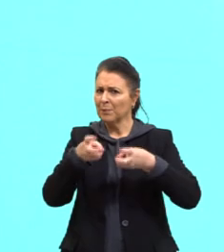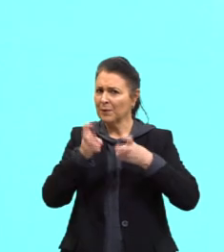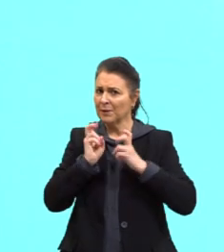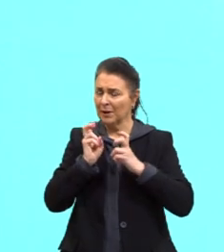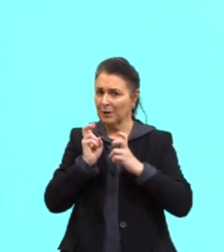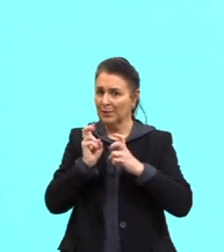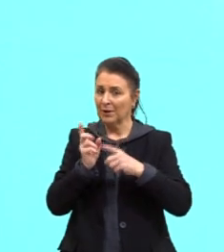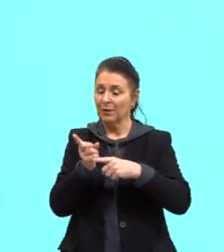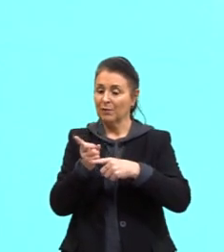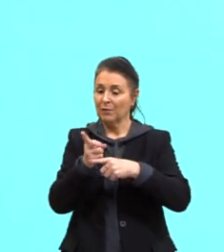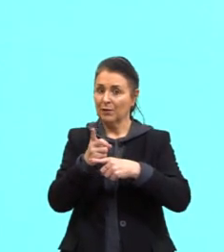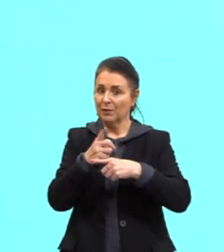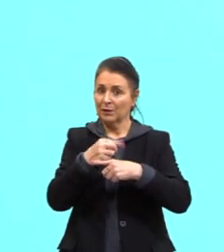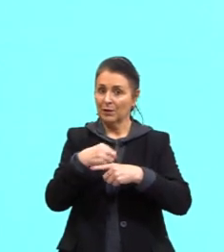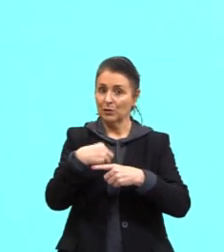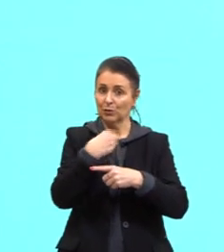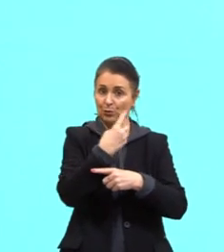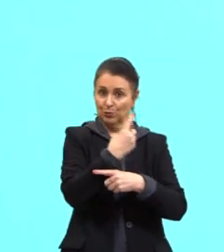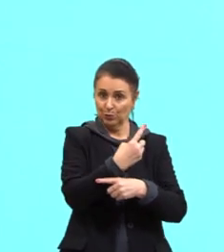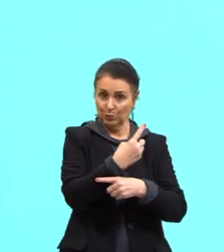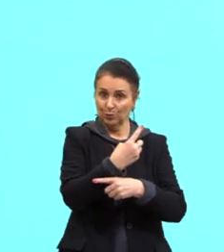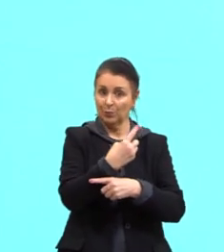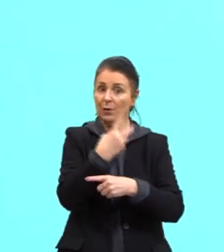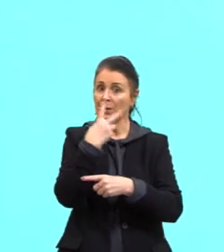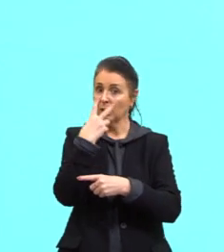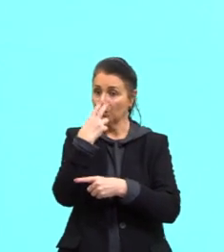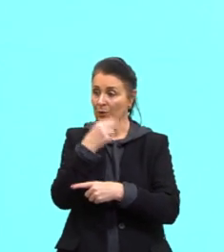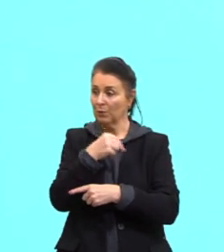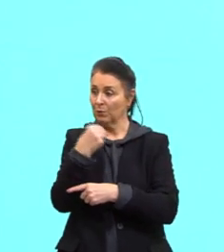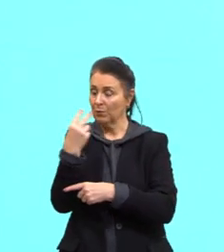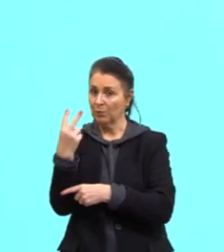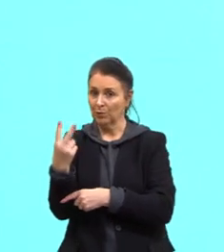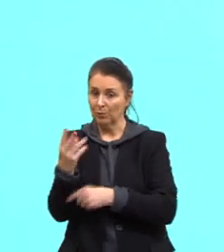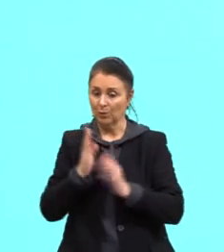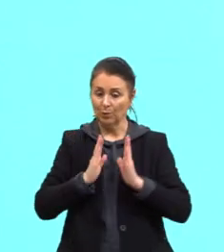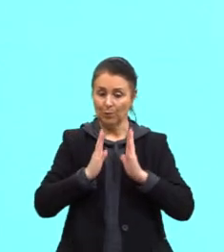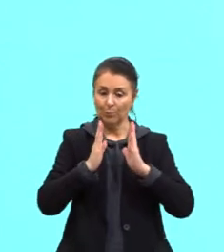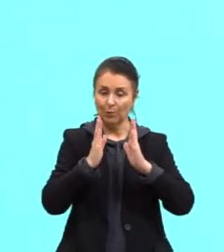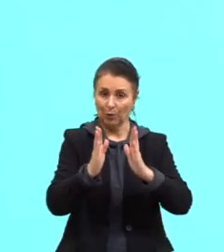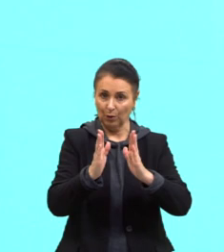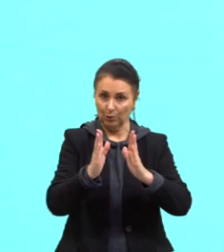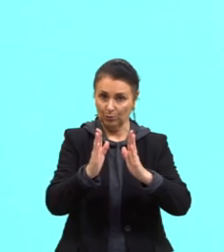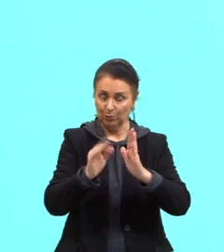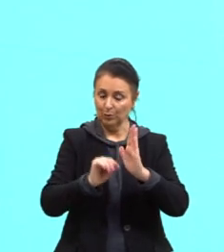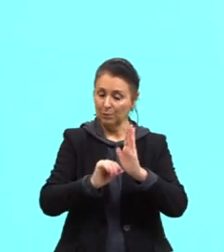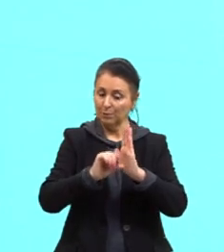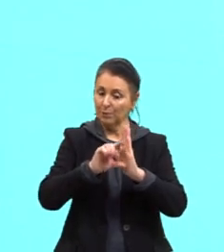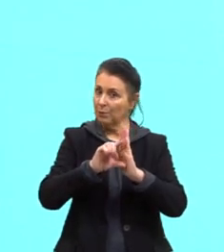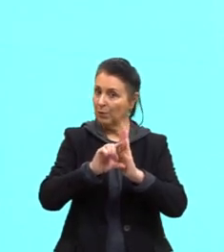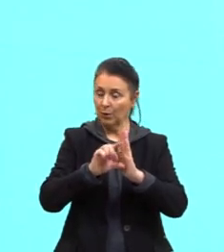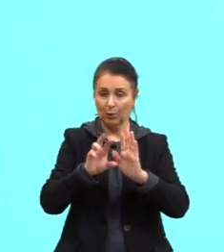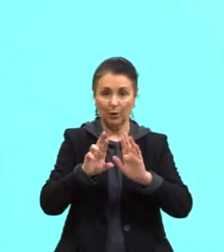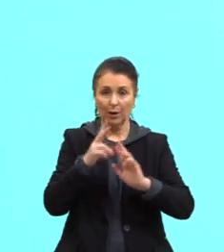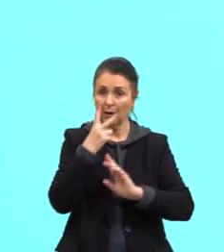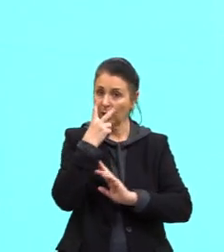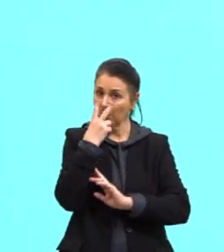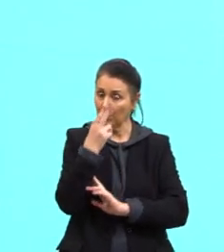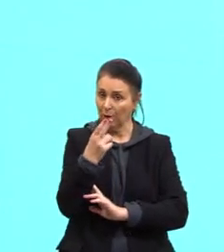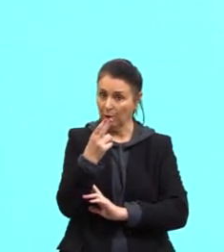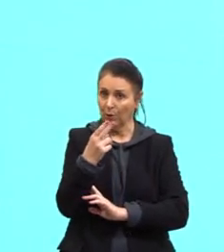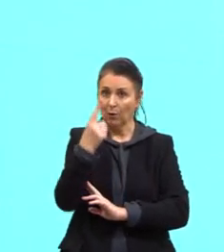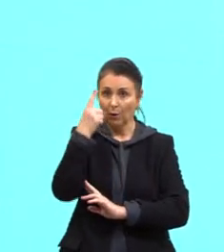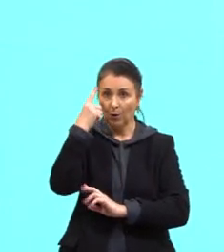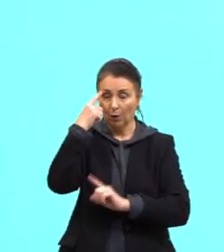um ela vai ser igual a velocidade dois tá e módulo um tamanho elas são iguais porém vejam que a